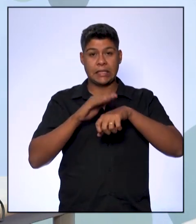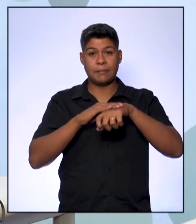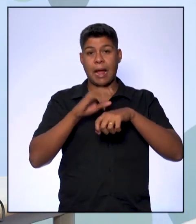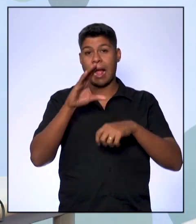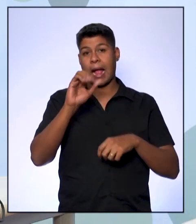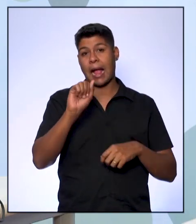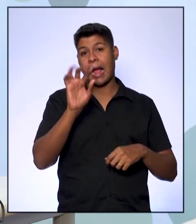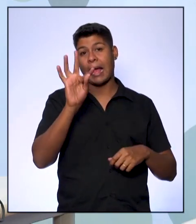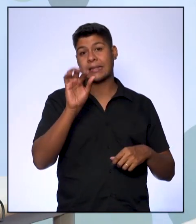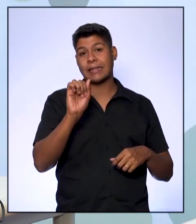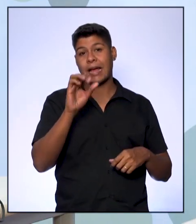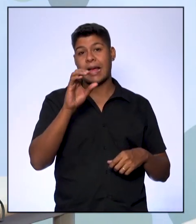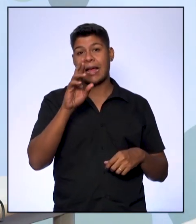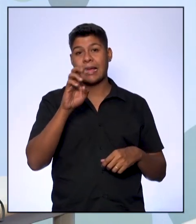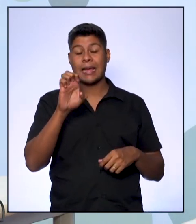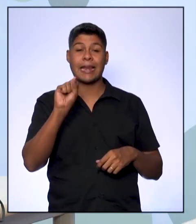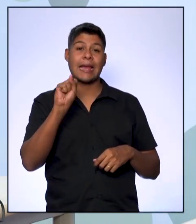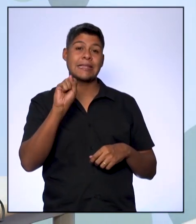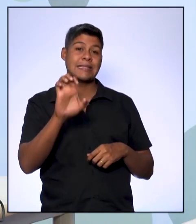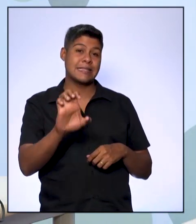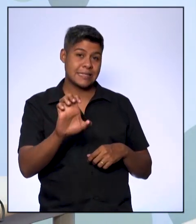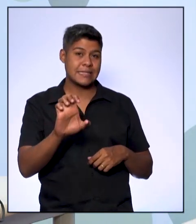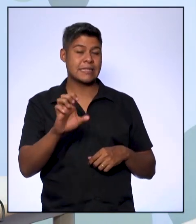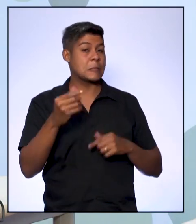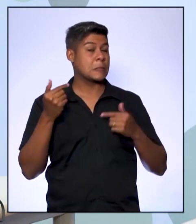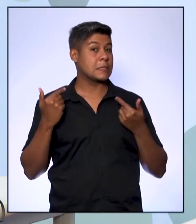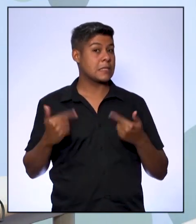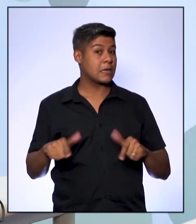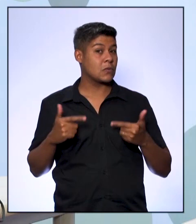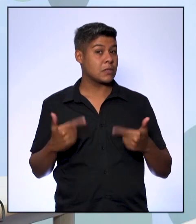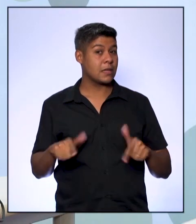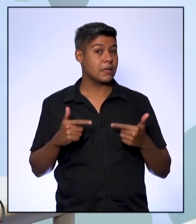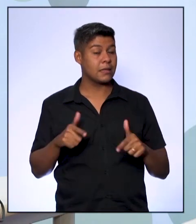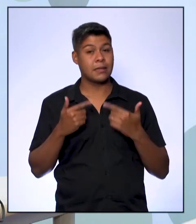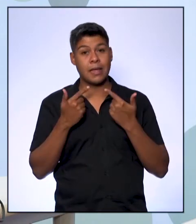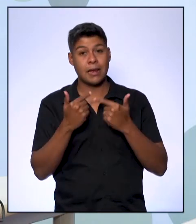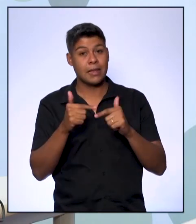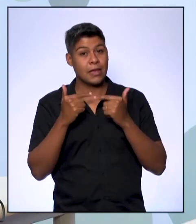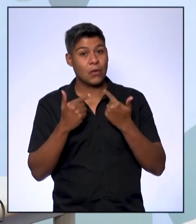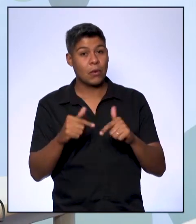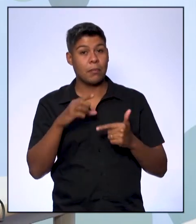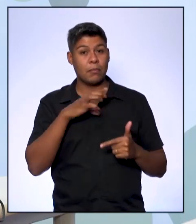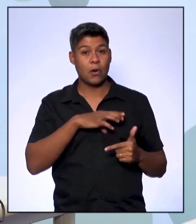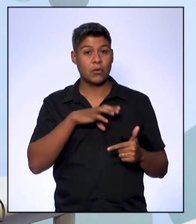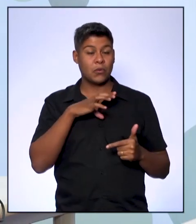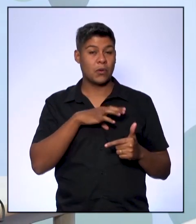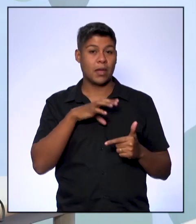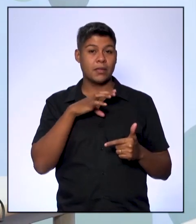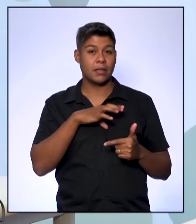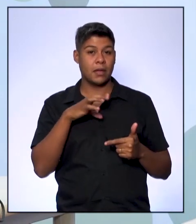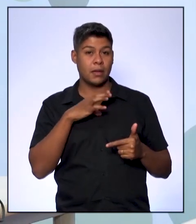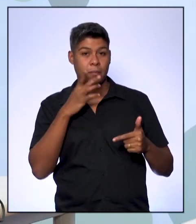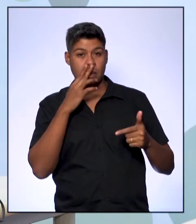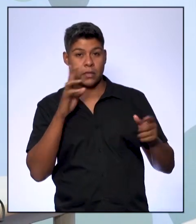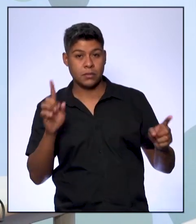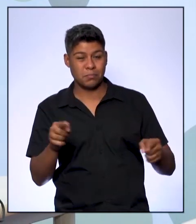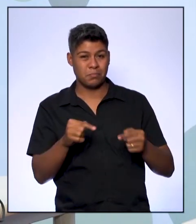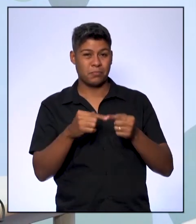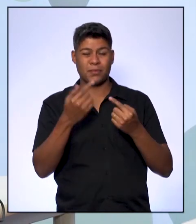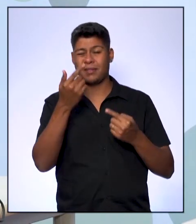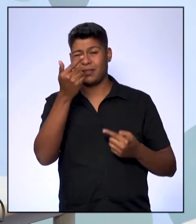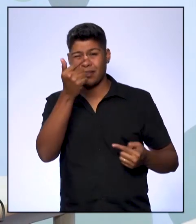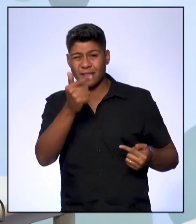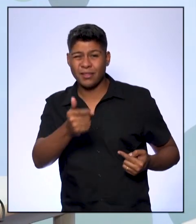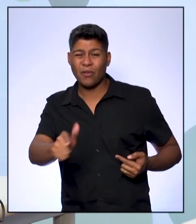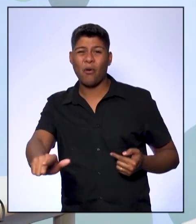o emprego de uma palavra que não existe na língua portuguesa e por associação professor de